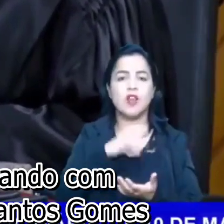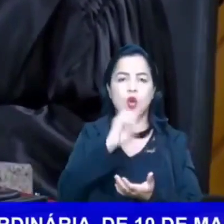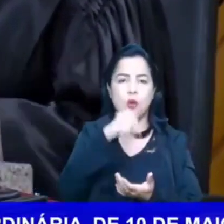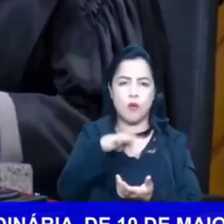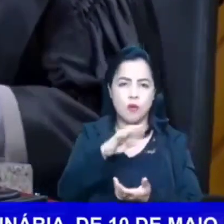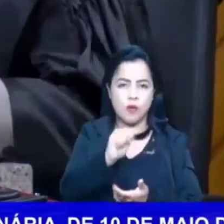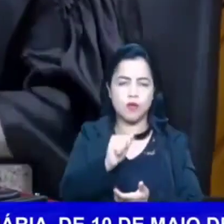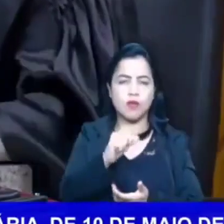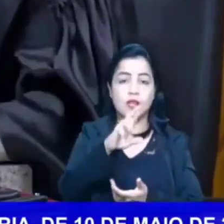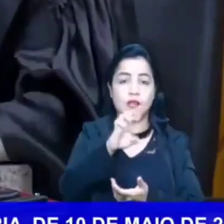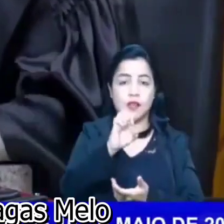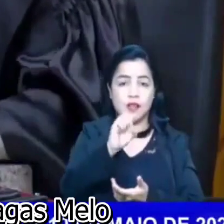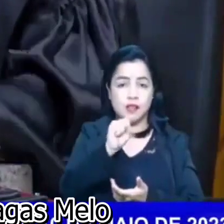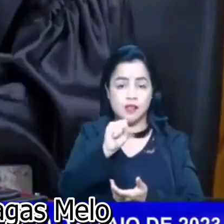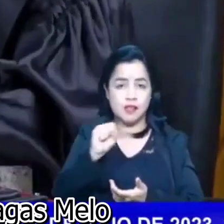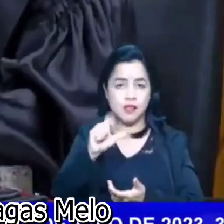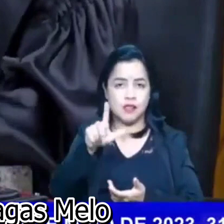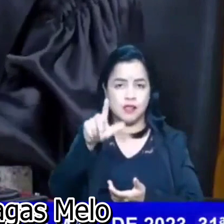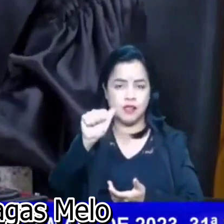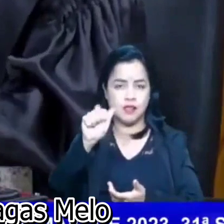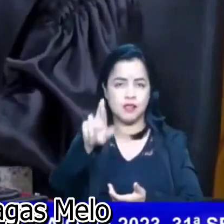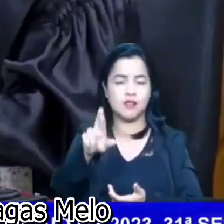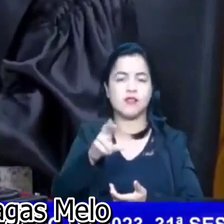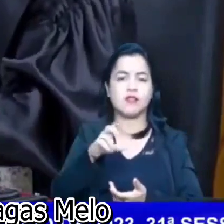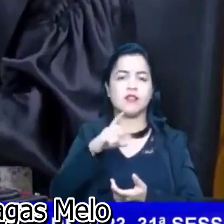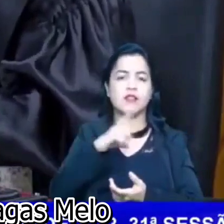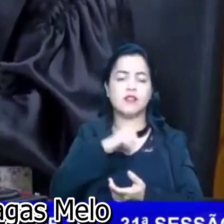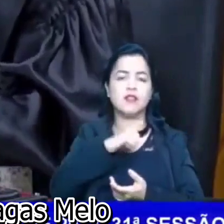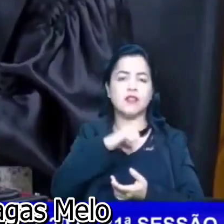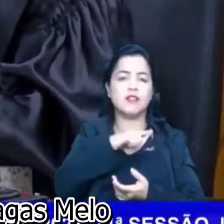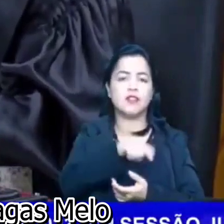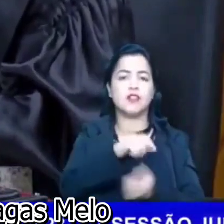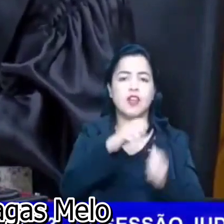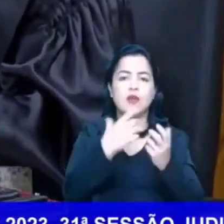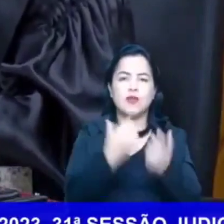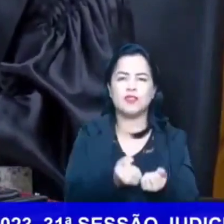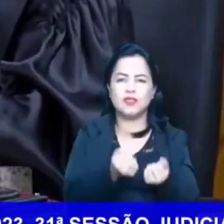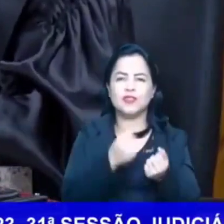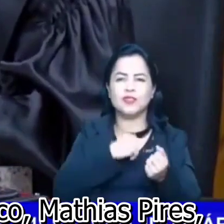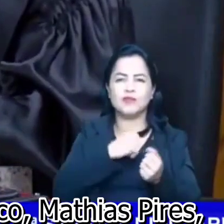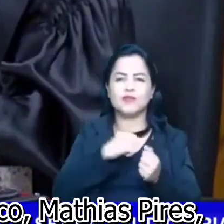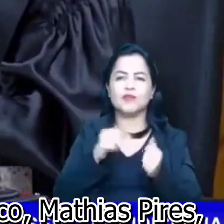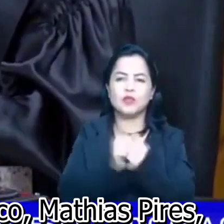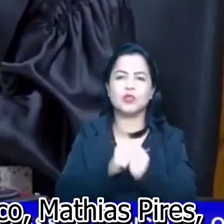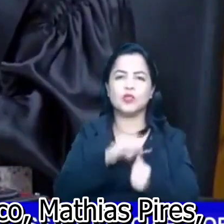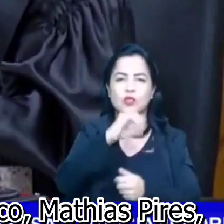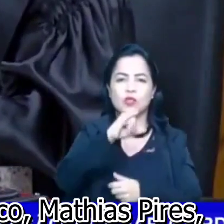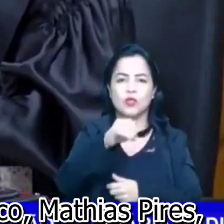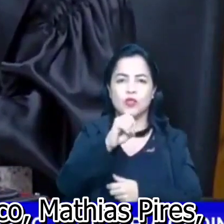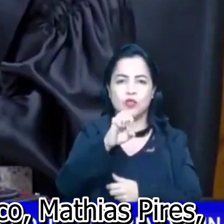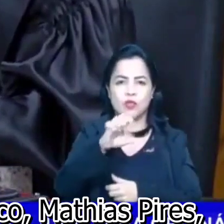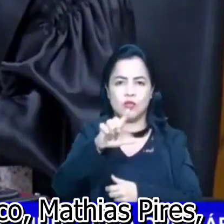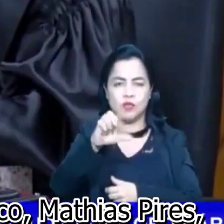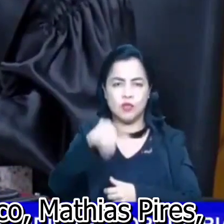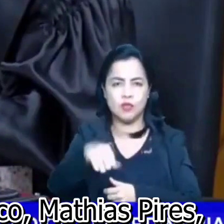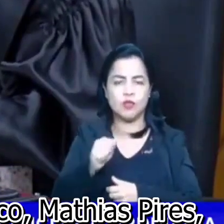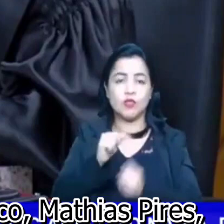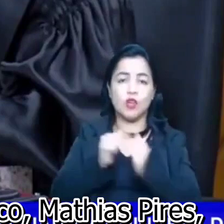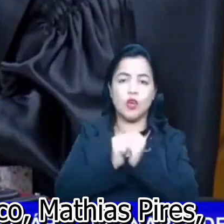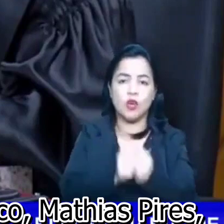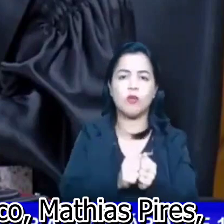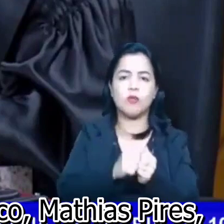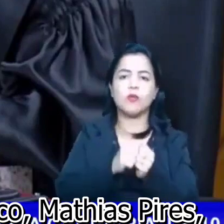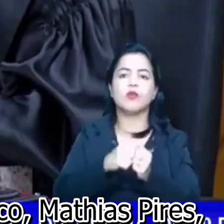Santos Gomes e aprovando a prestação de Joelma Souza Chagas Melo, foi acompanhado pelos juízes Carmo Antônio,